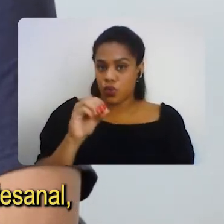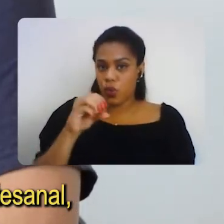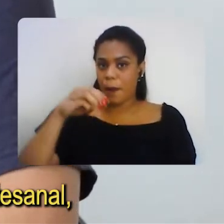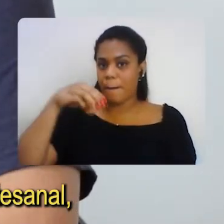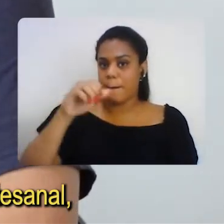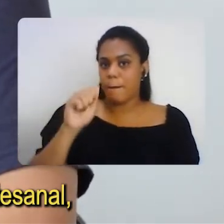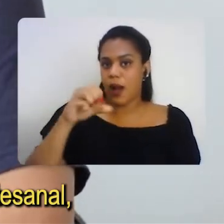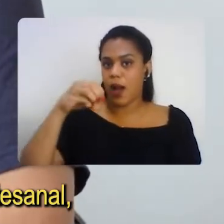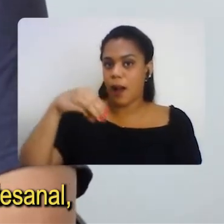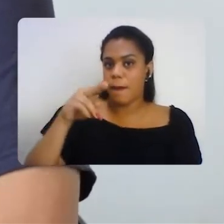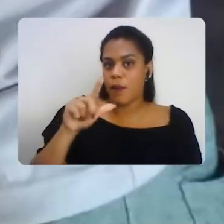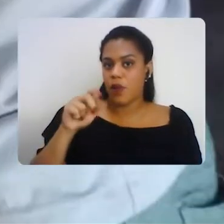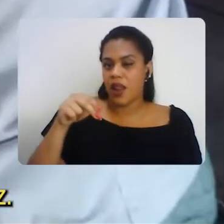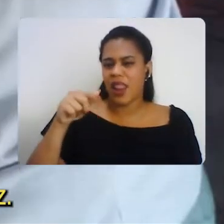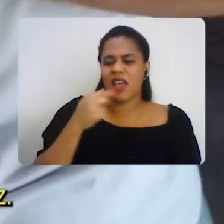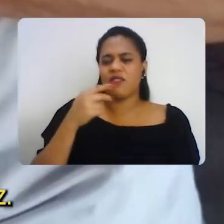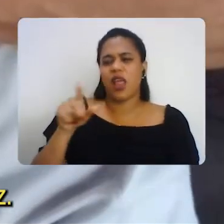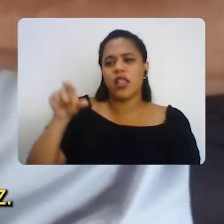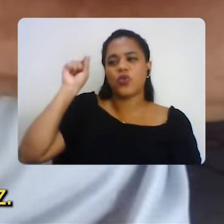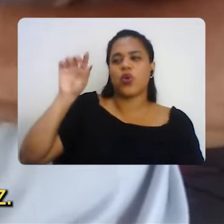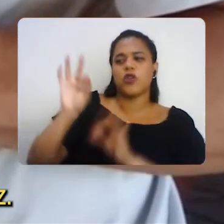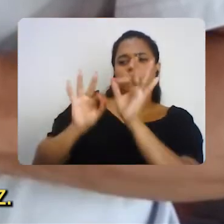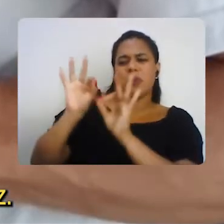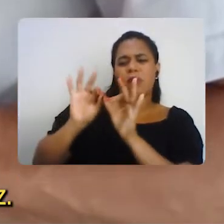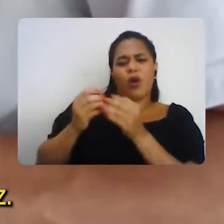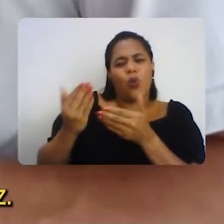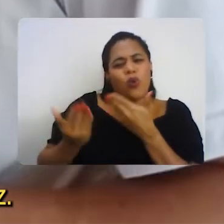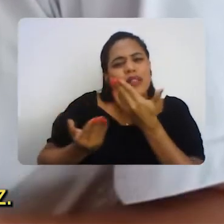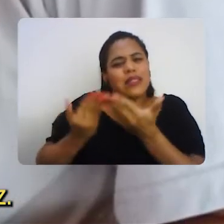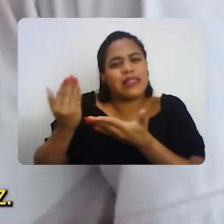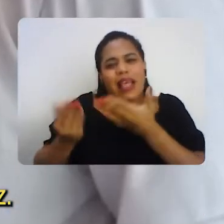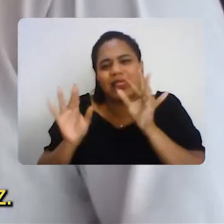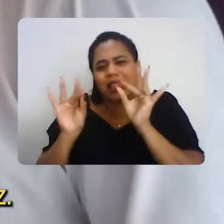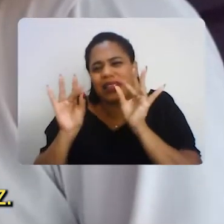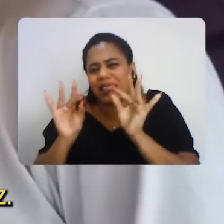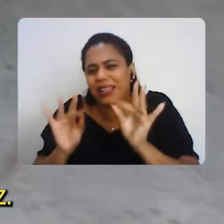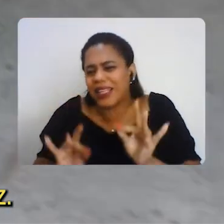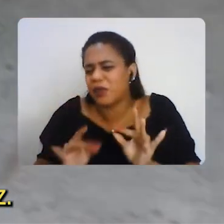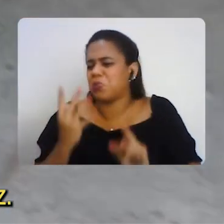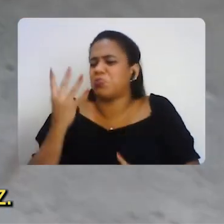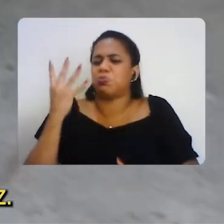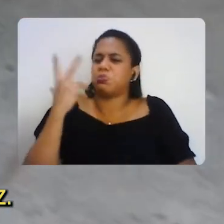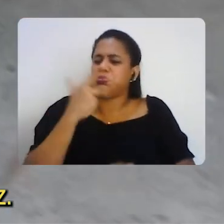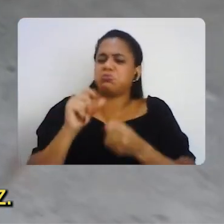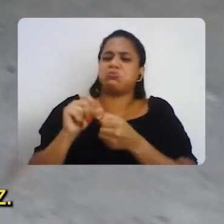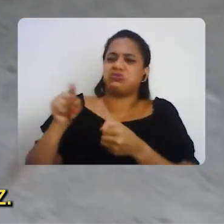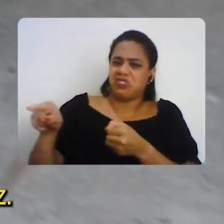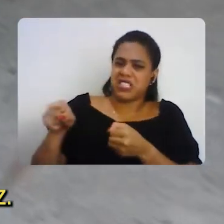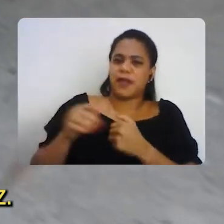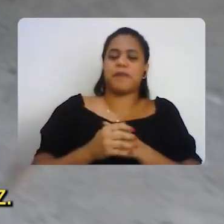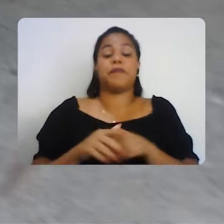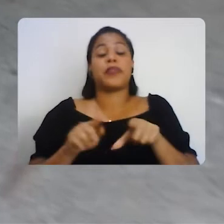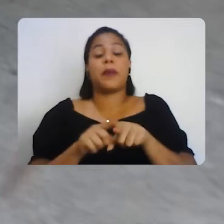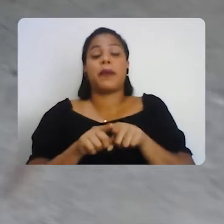desenvolver esse trabalho artesanal, muito bem cuidado, minucioso, um trabalho muito, muito bonito que ele